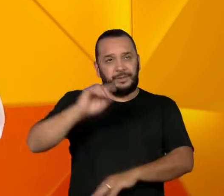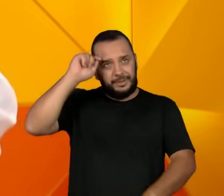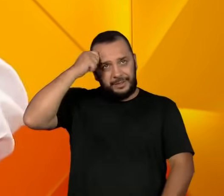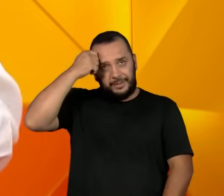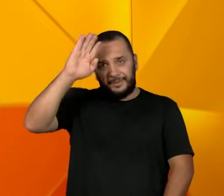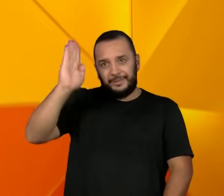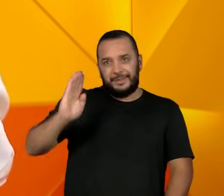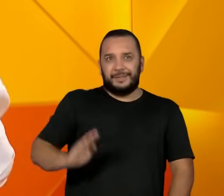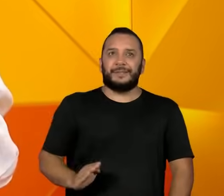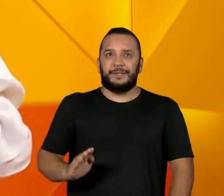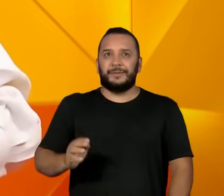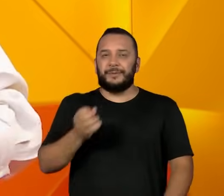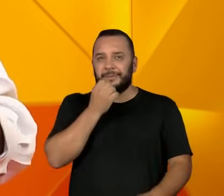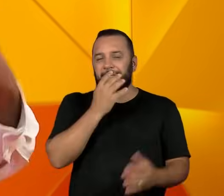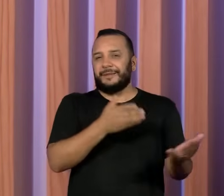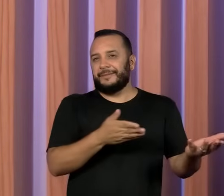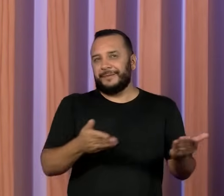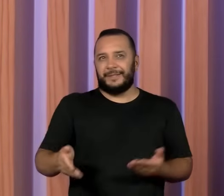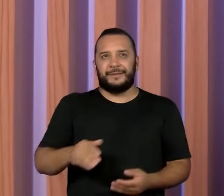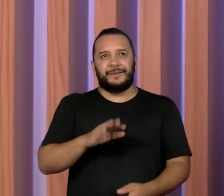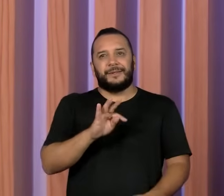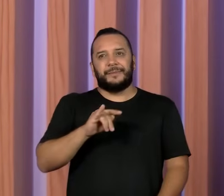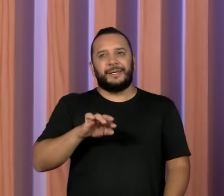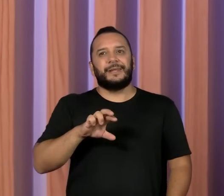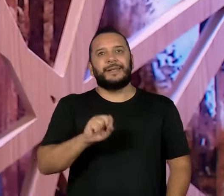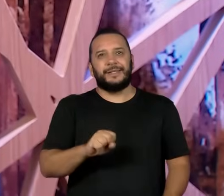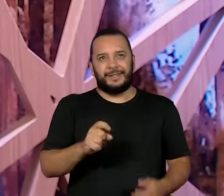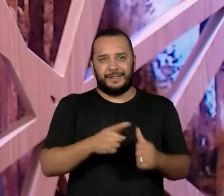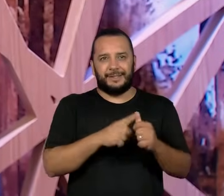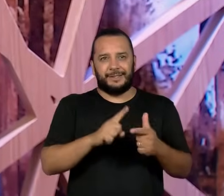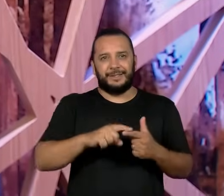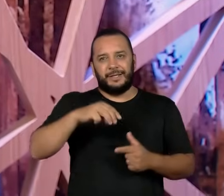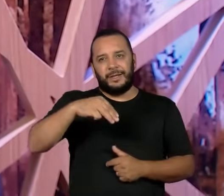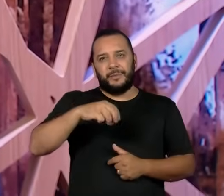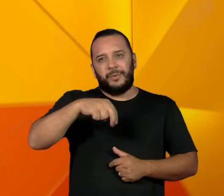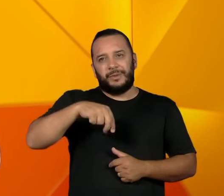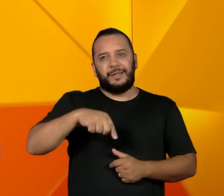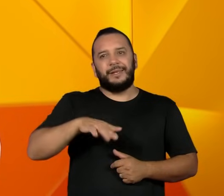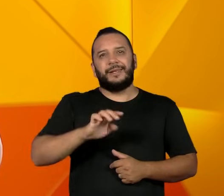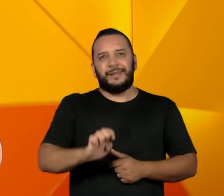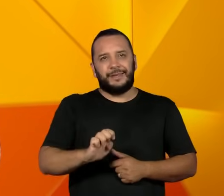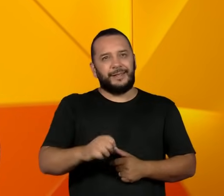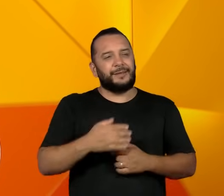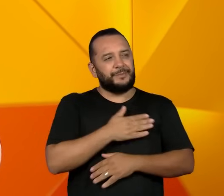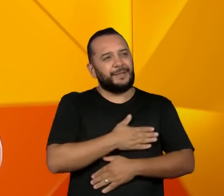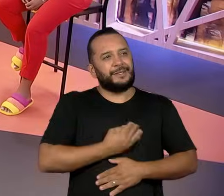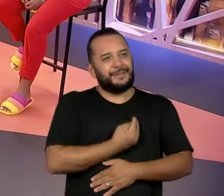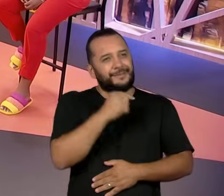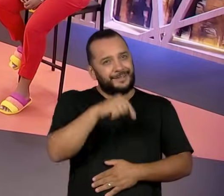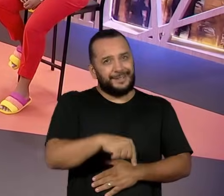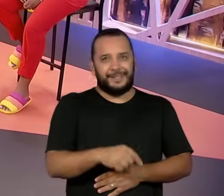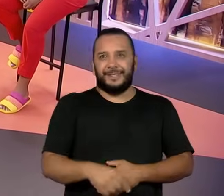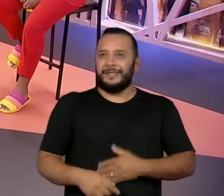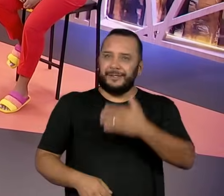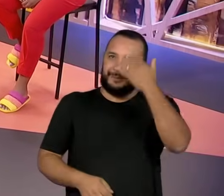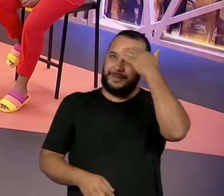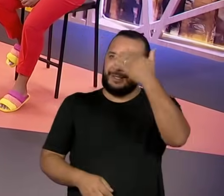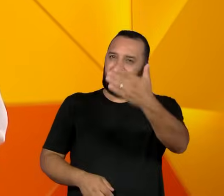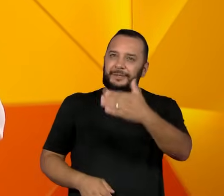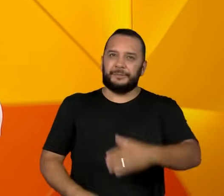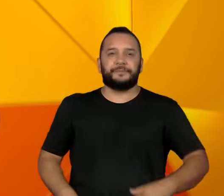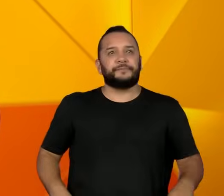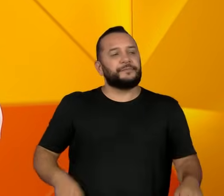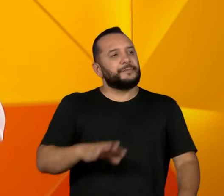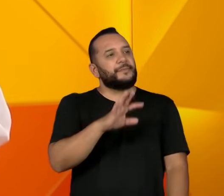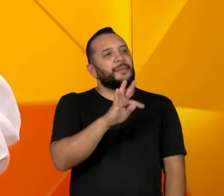Afro-Brasileira. Sejam bem-vindas, Tamires Mendes e Monique Santos. Que prazer receber vocês aqui. Obrigada.